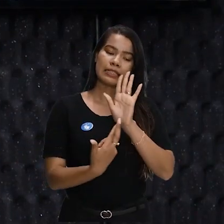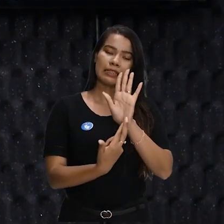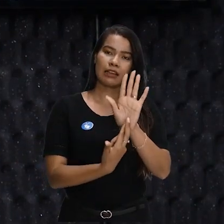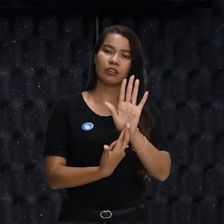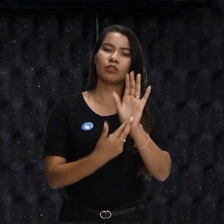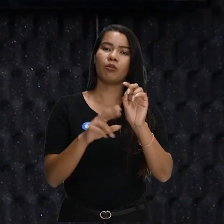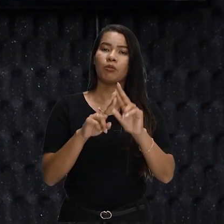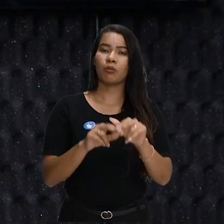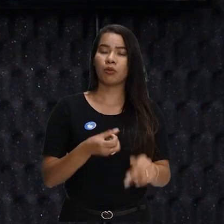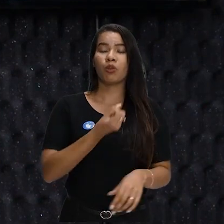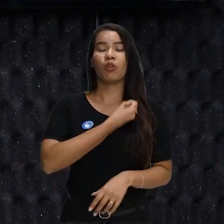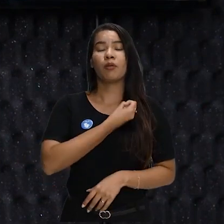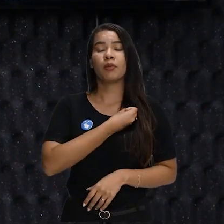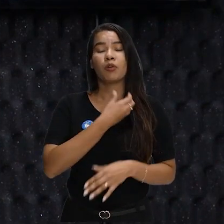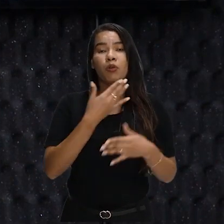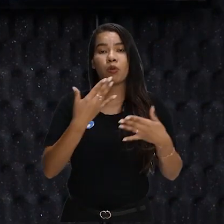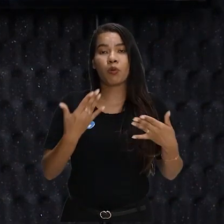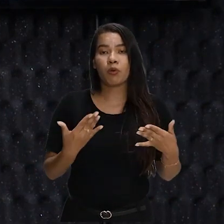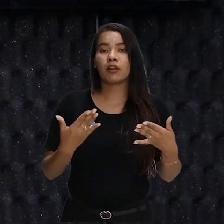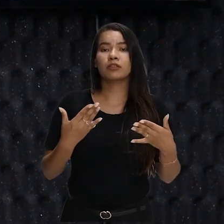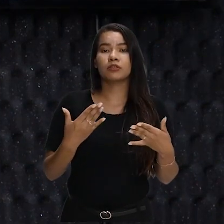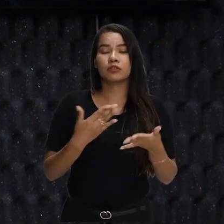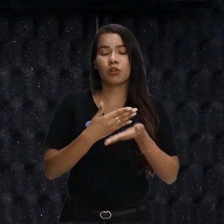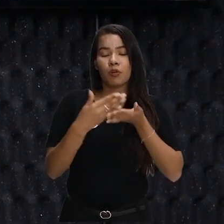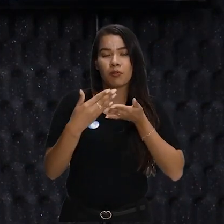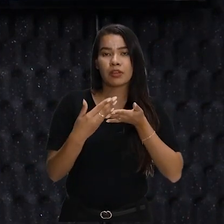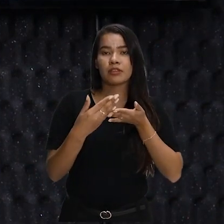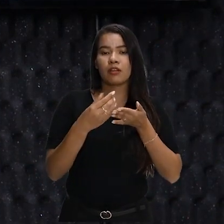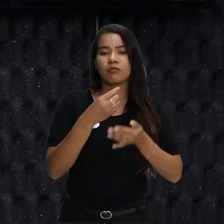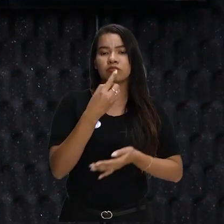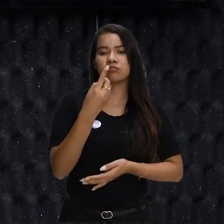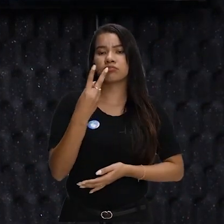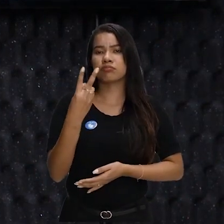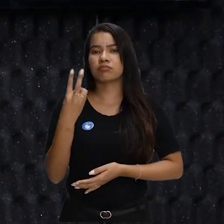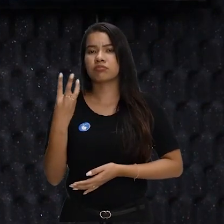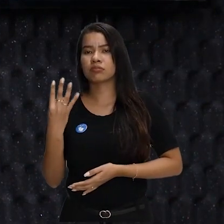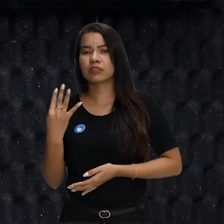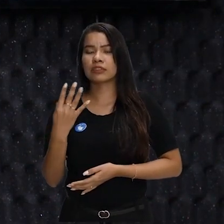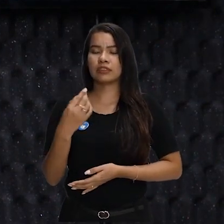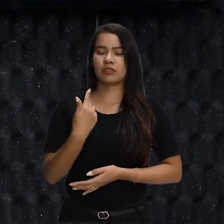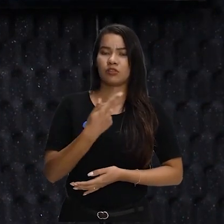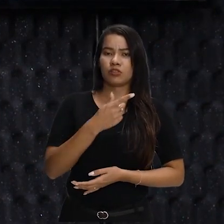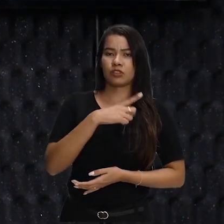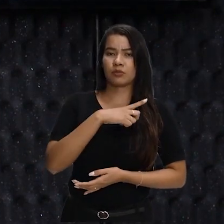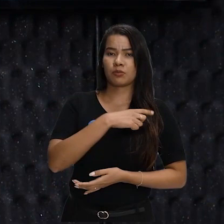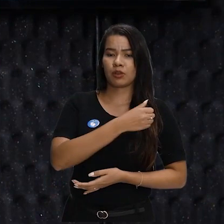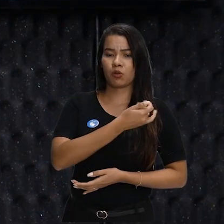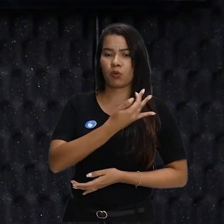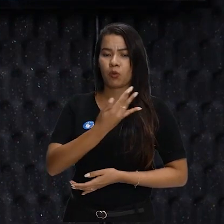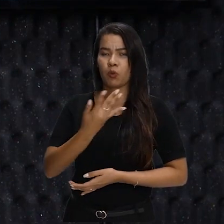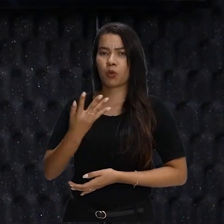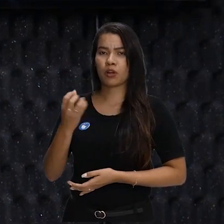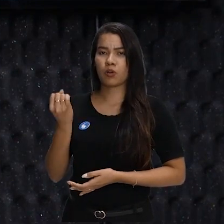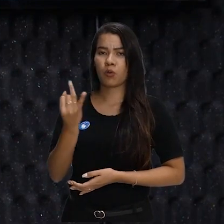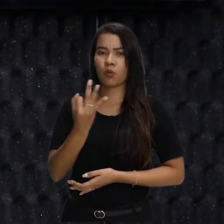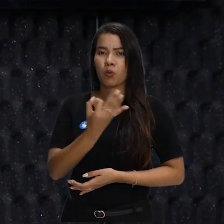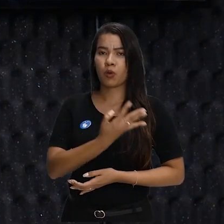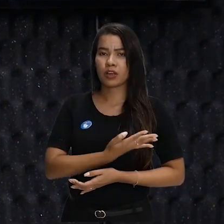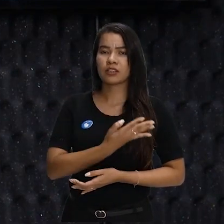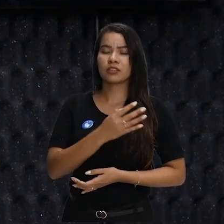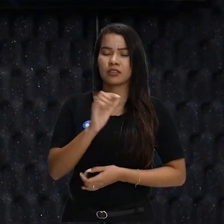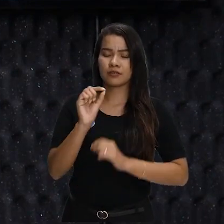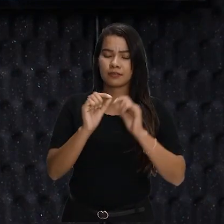Quando esse número representa uma contagem, você tem uma quantitativa discreta. Quando